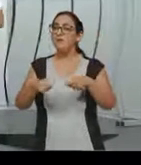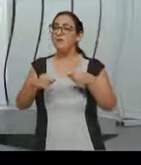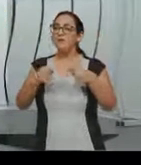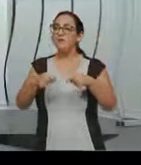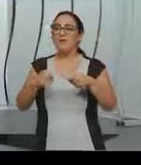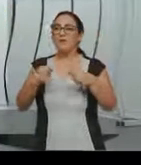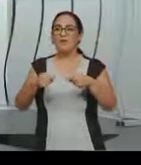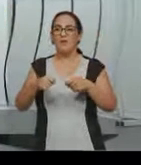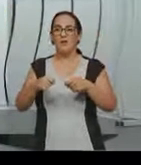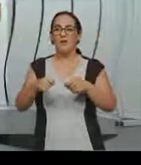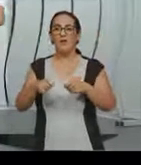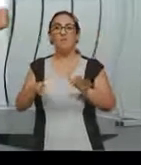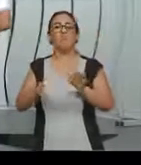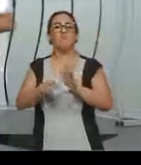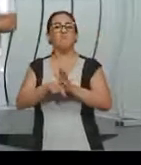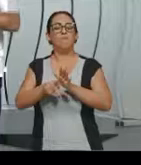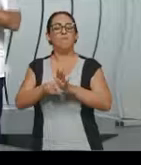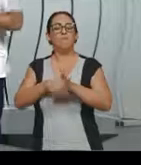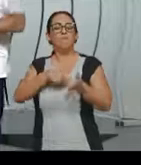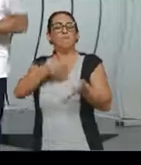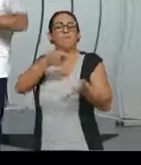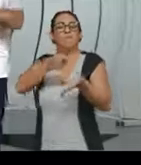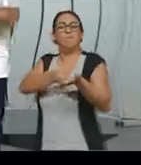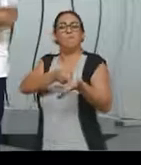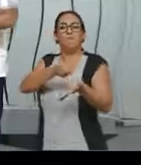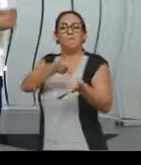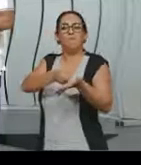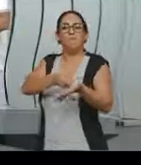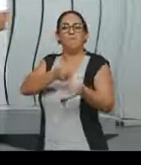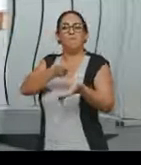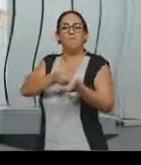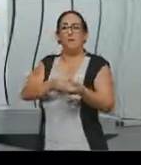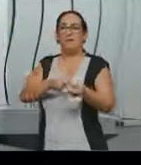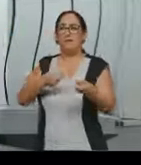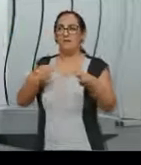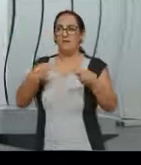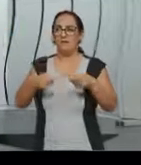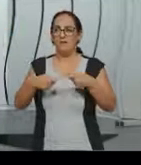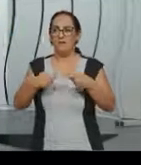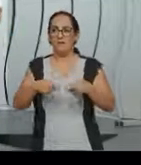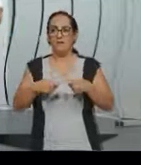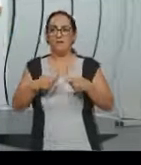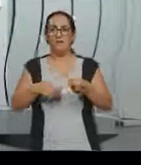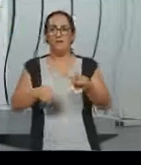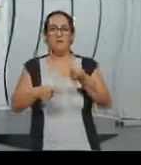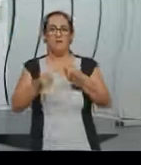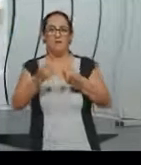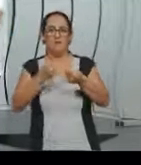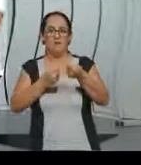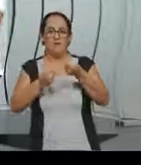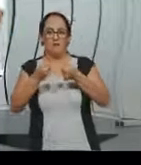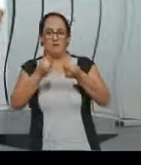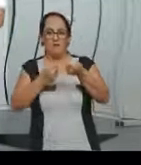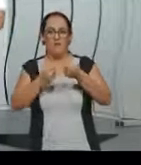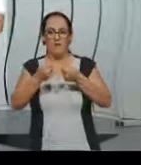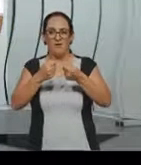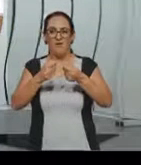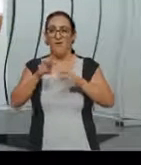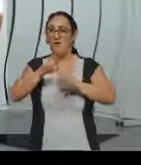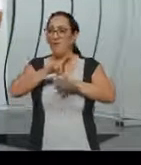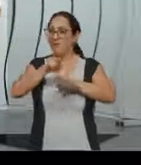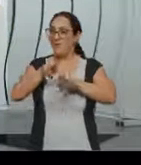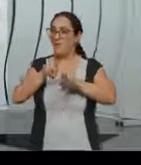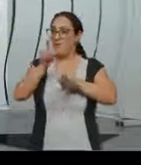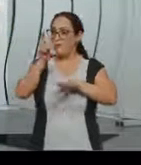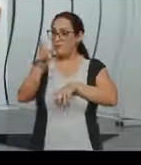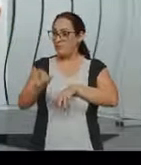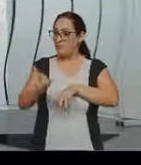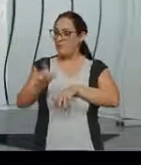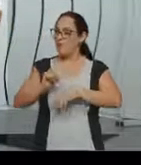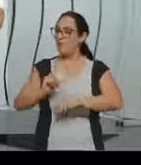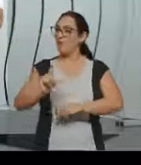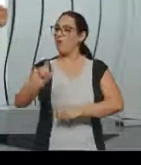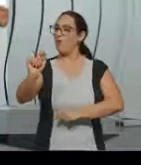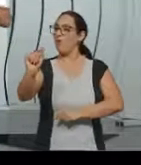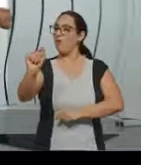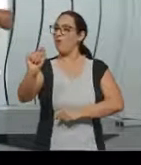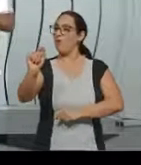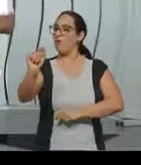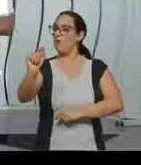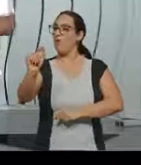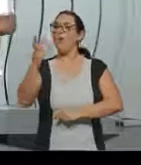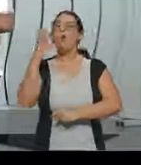então forçados por uma necessidade econômica, muitas pessoas saiam do Nordeste em busca de